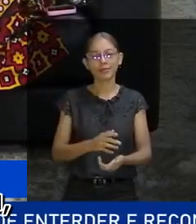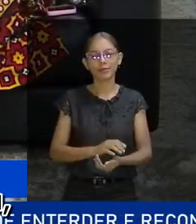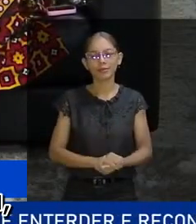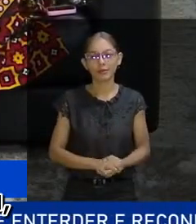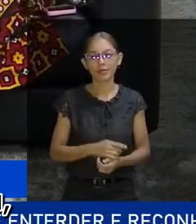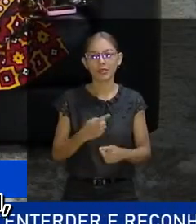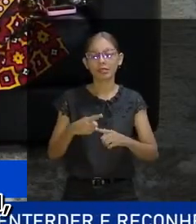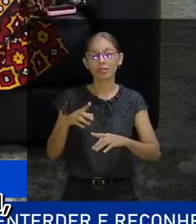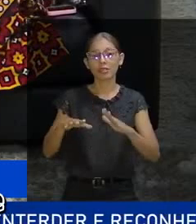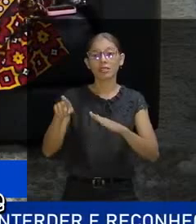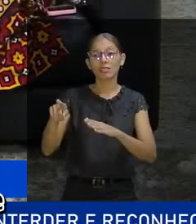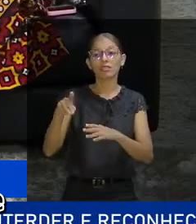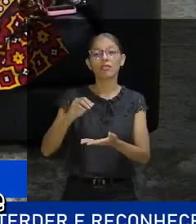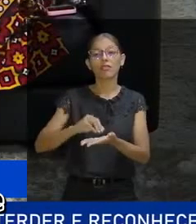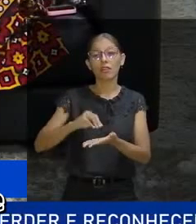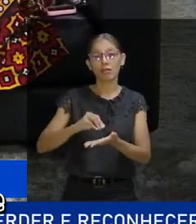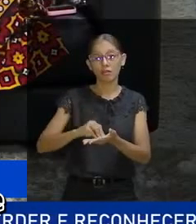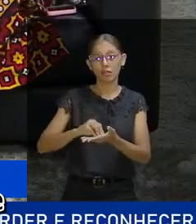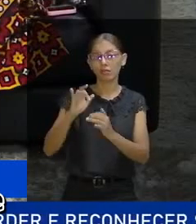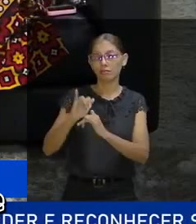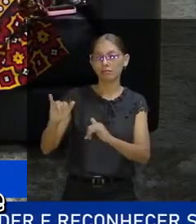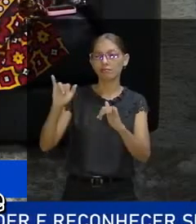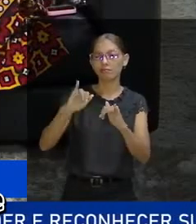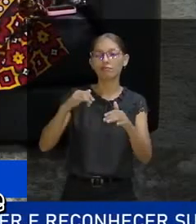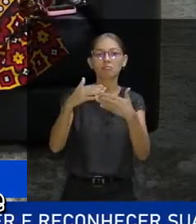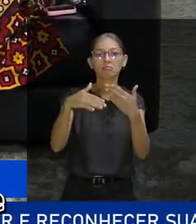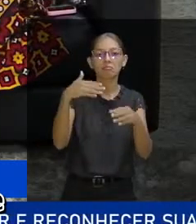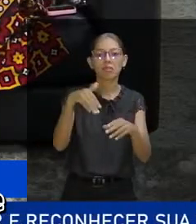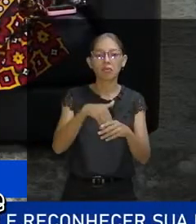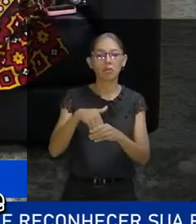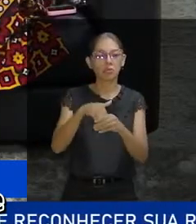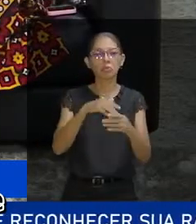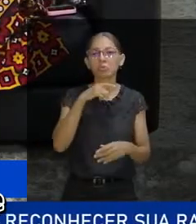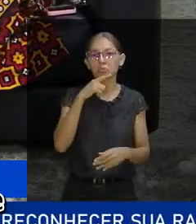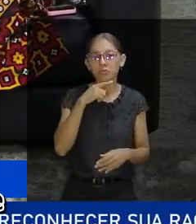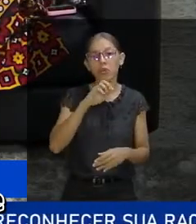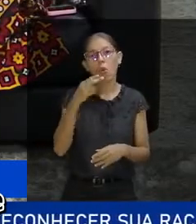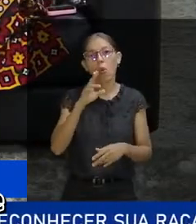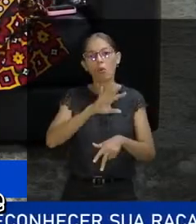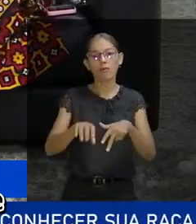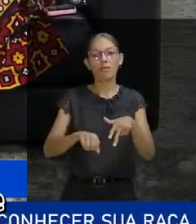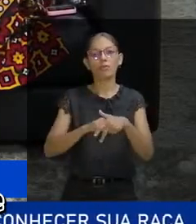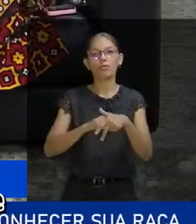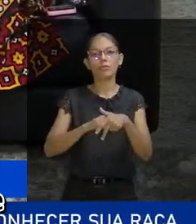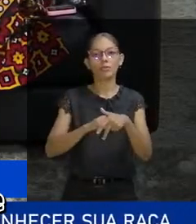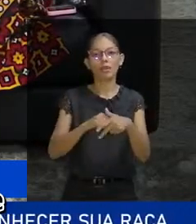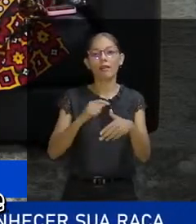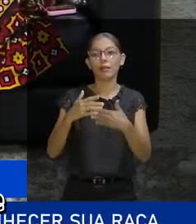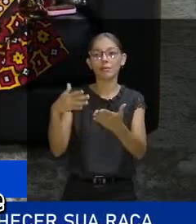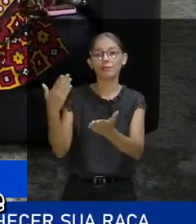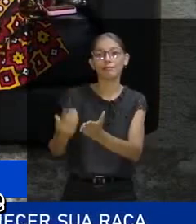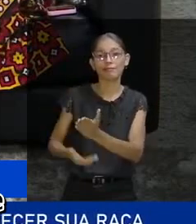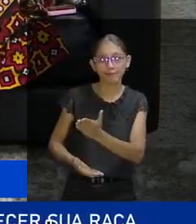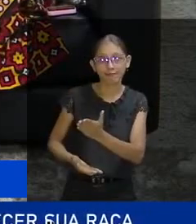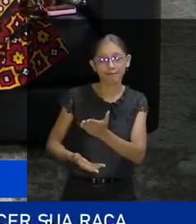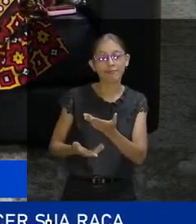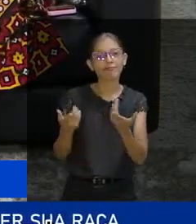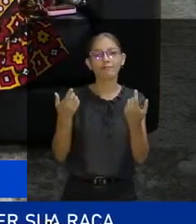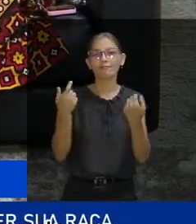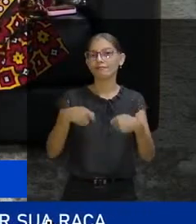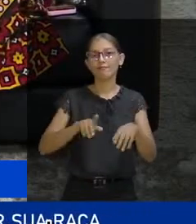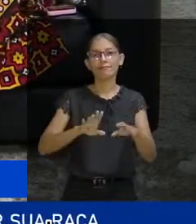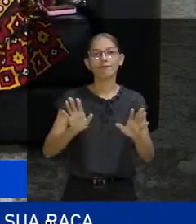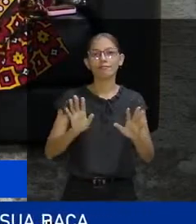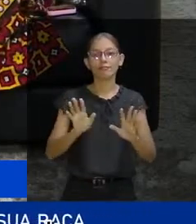gênero, a questão da heteroidentificação, fez uma fraude, e temos que caçar DRAP de todo mundo, que